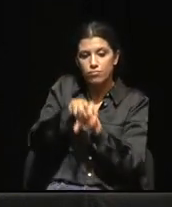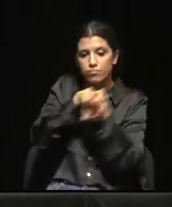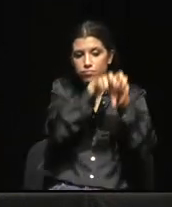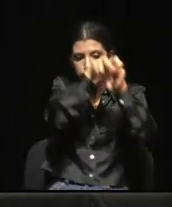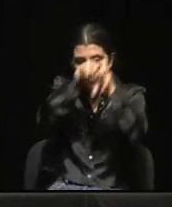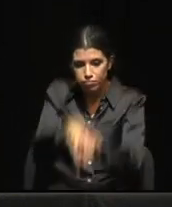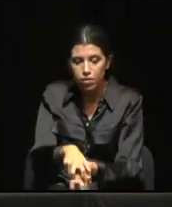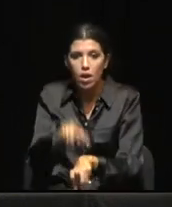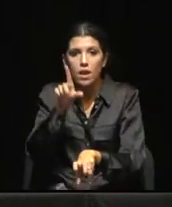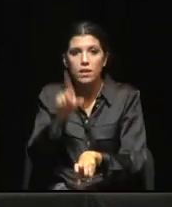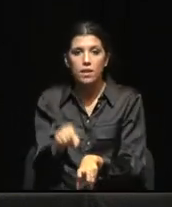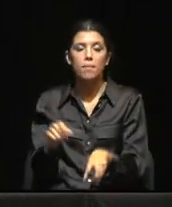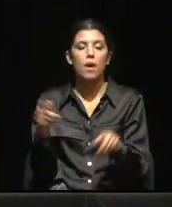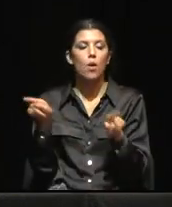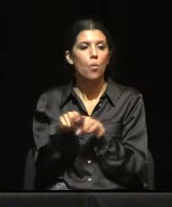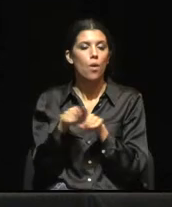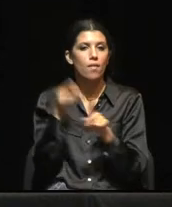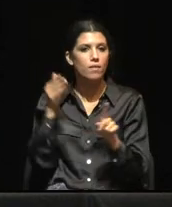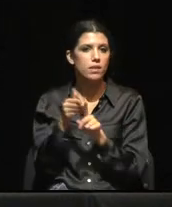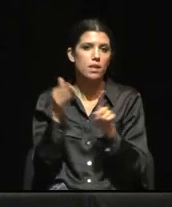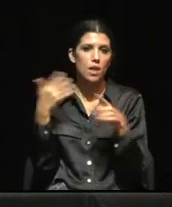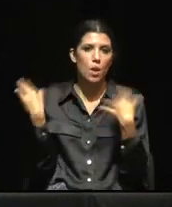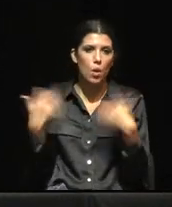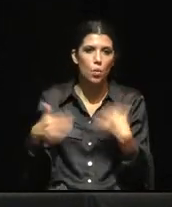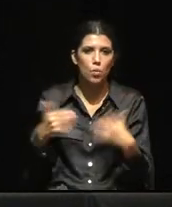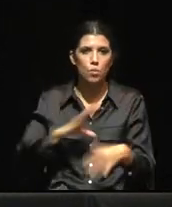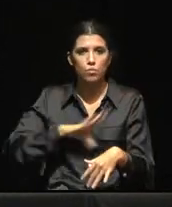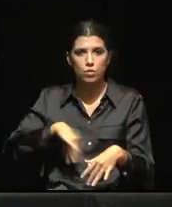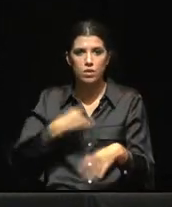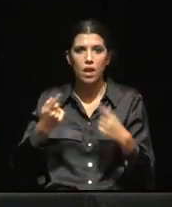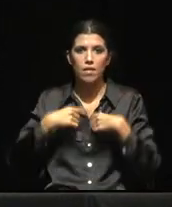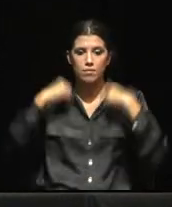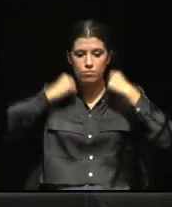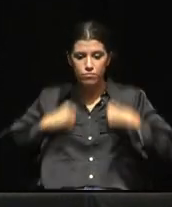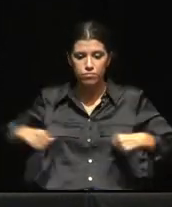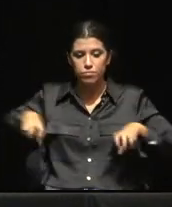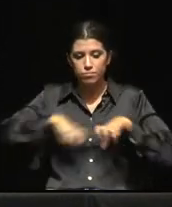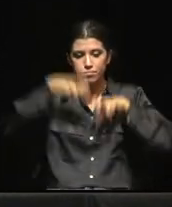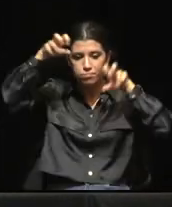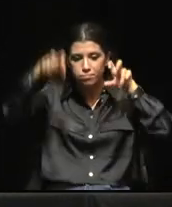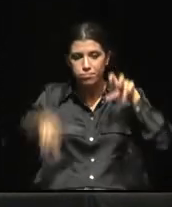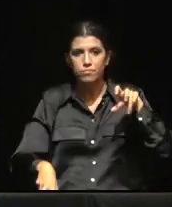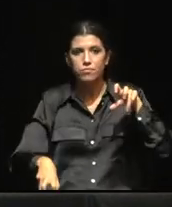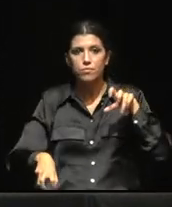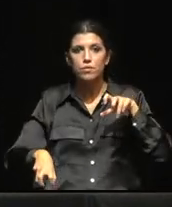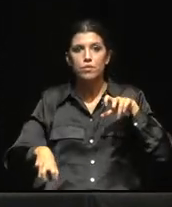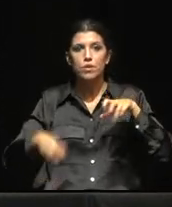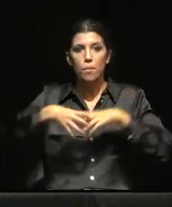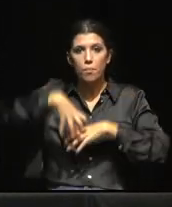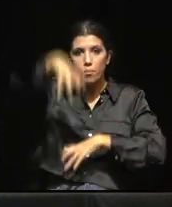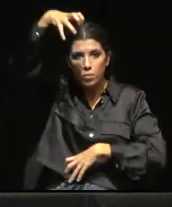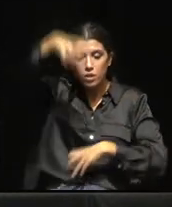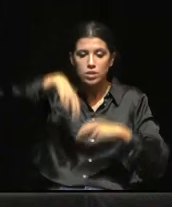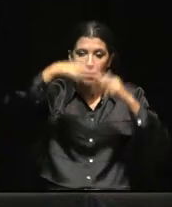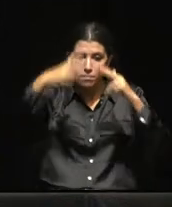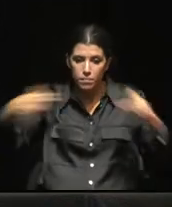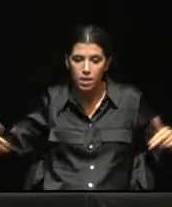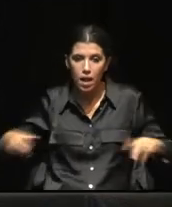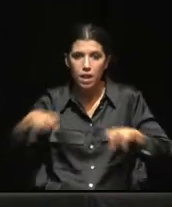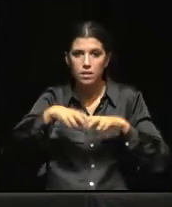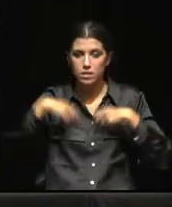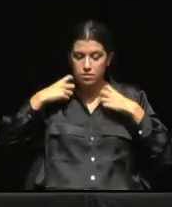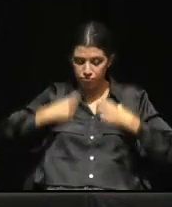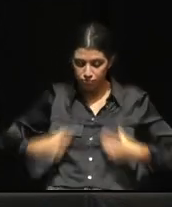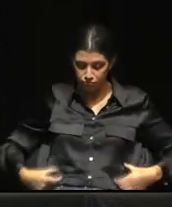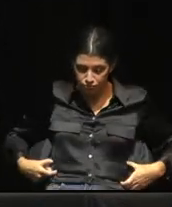e igualmente uma verdadeira referência mundial de saltos de base jumping modalidade que consiste em saltar de edifícios pontos ou penhascos usando